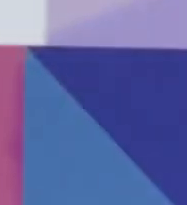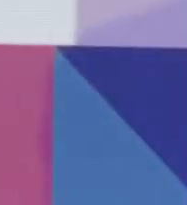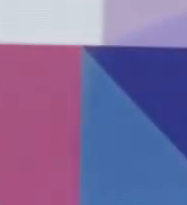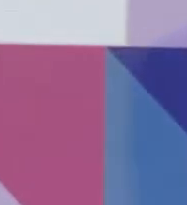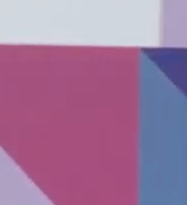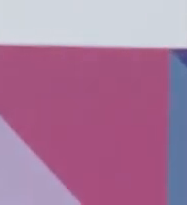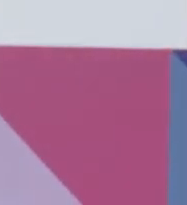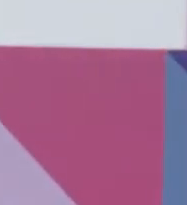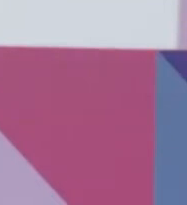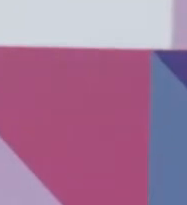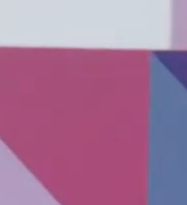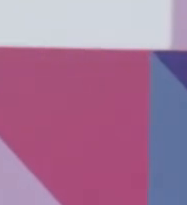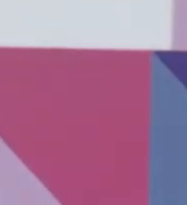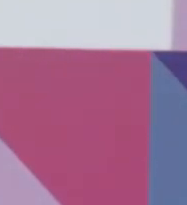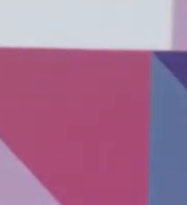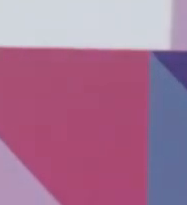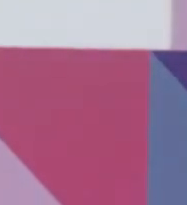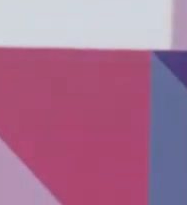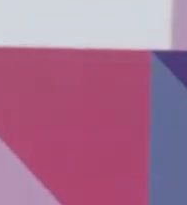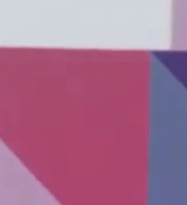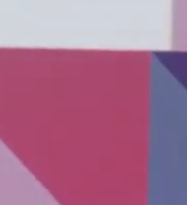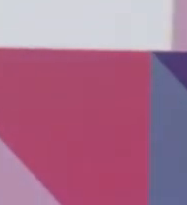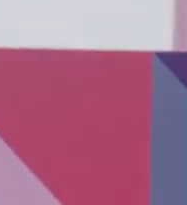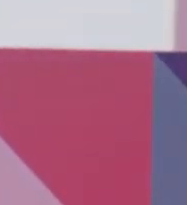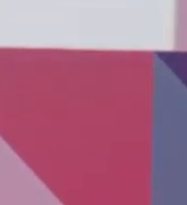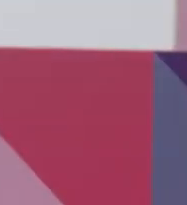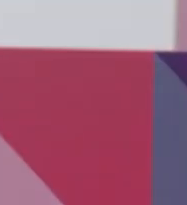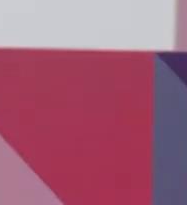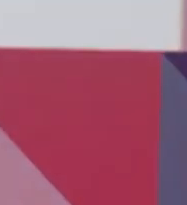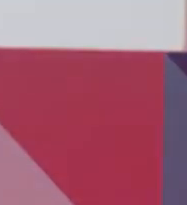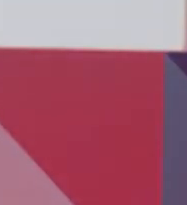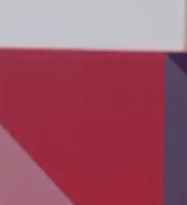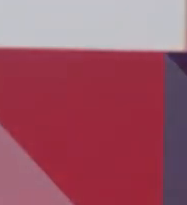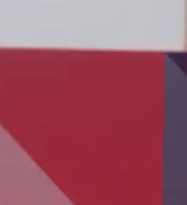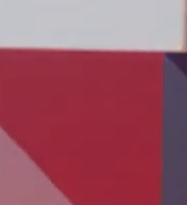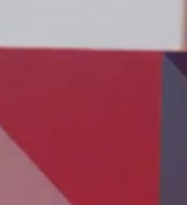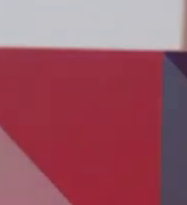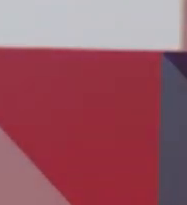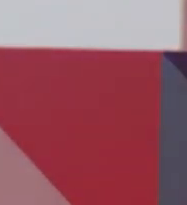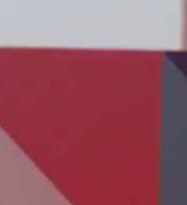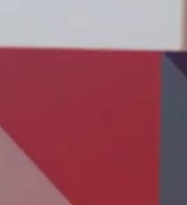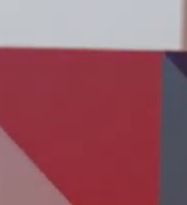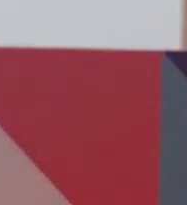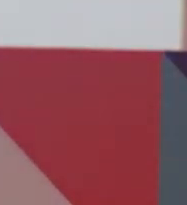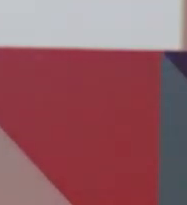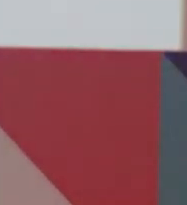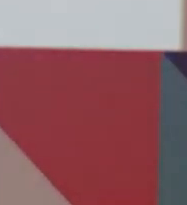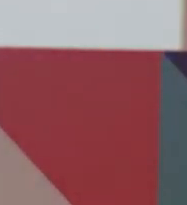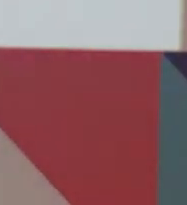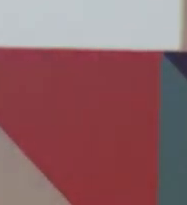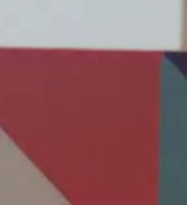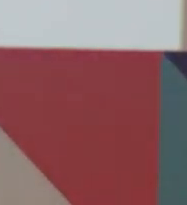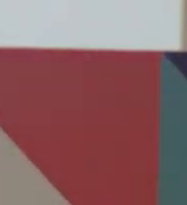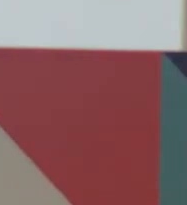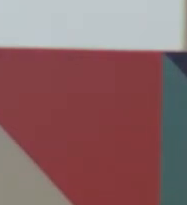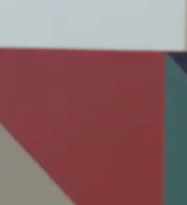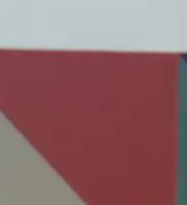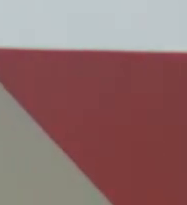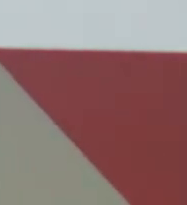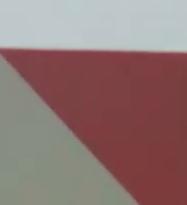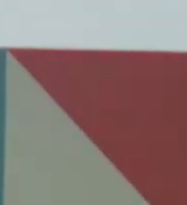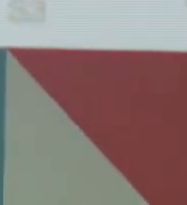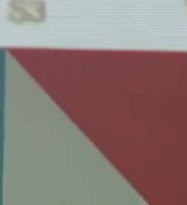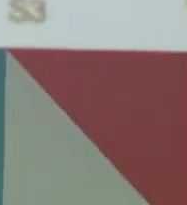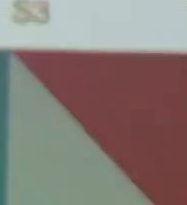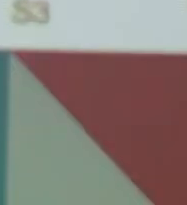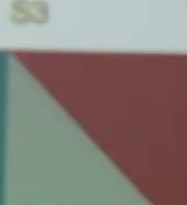a grande questão da arquitetura, que é os sistemas. Essa parte, pelo menos, eu considero mais